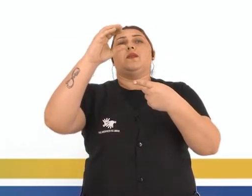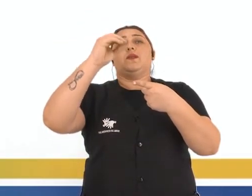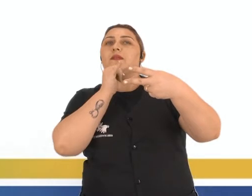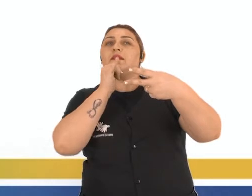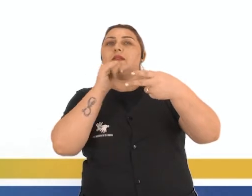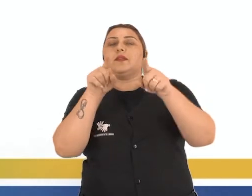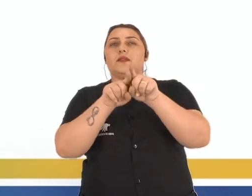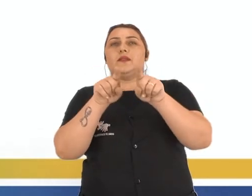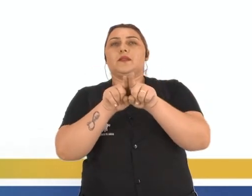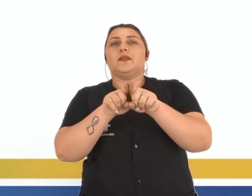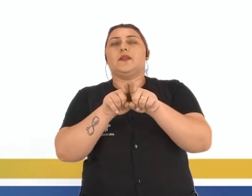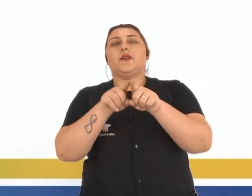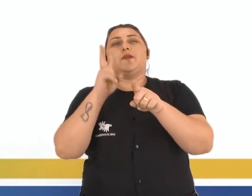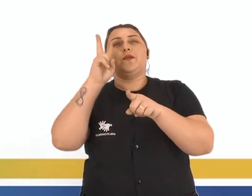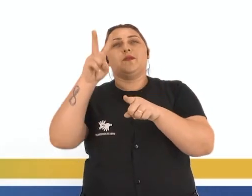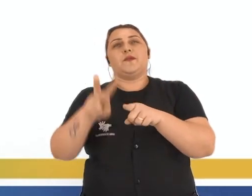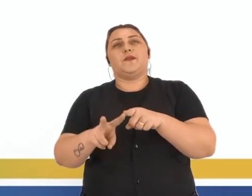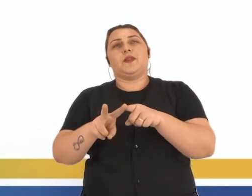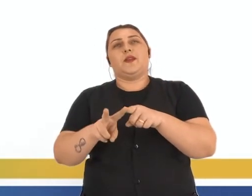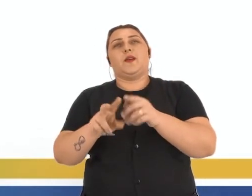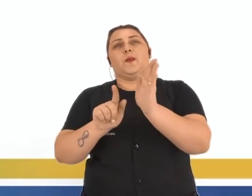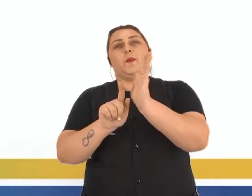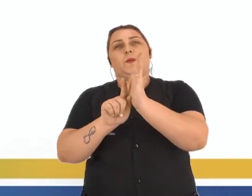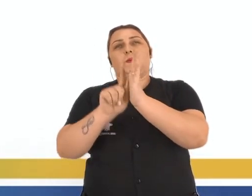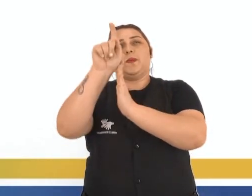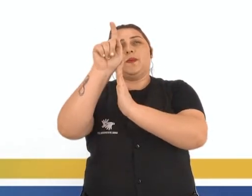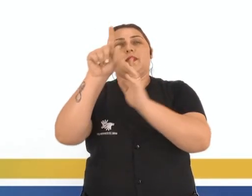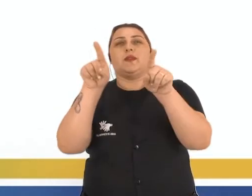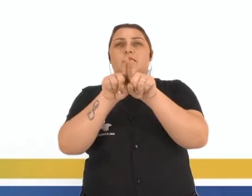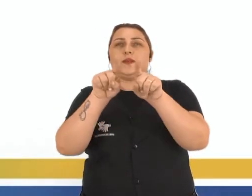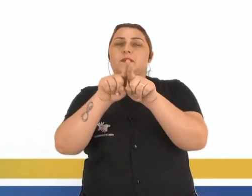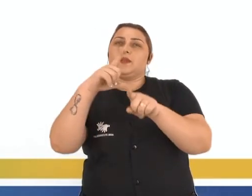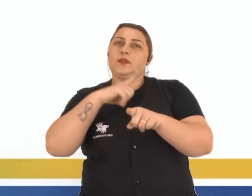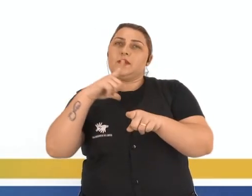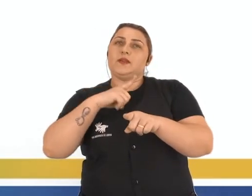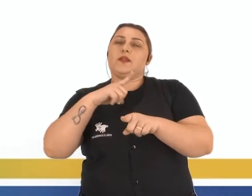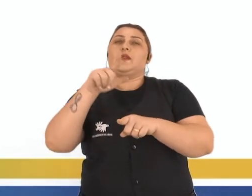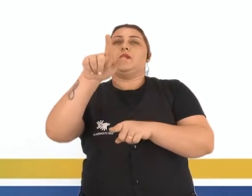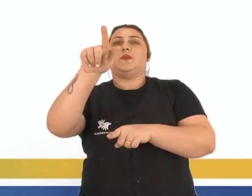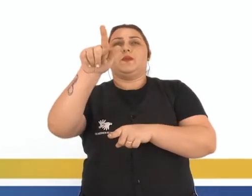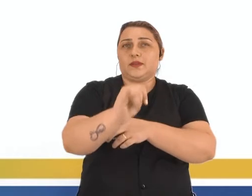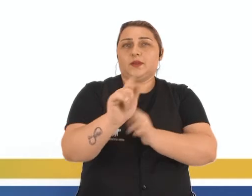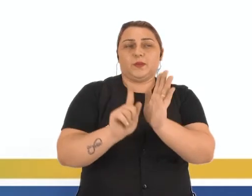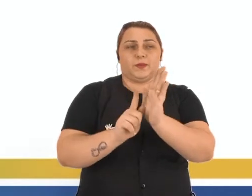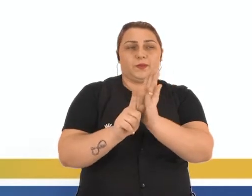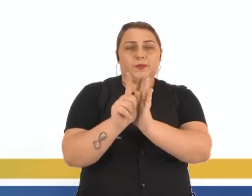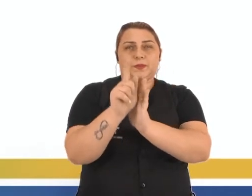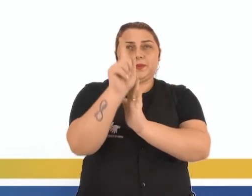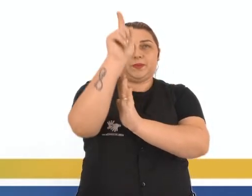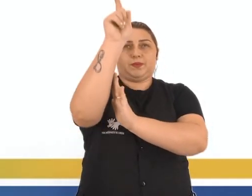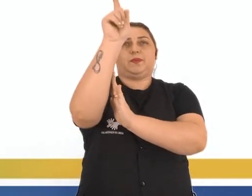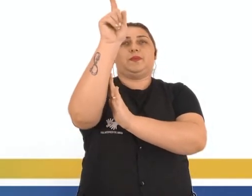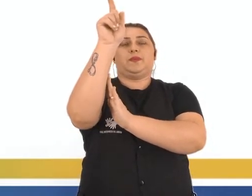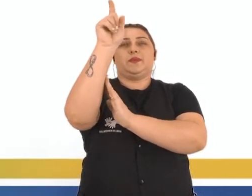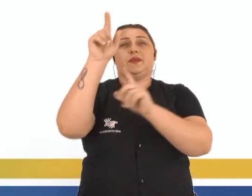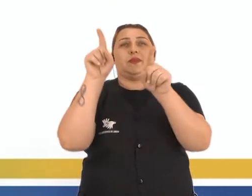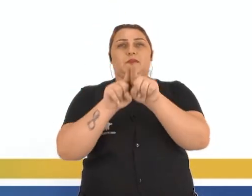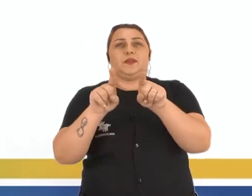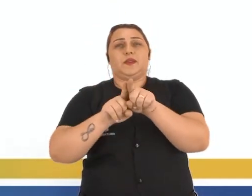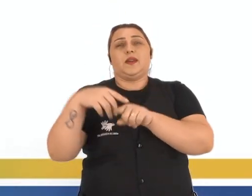gente consegue sempre buscar essa fonte, sempre vai ter mais disponível para a produção de mais